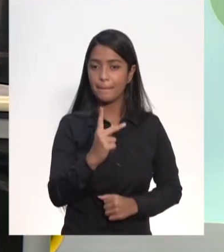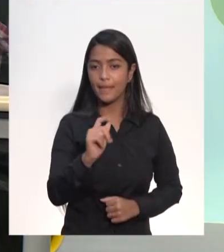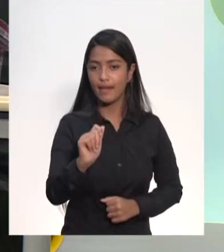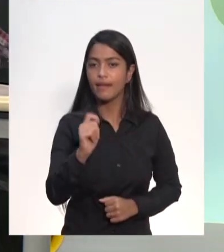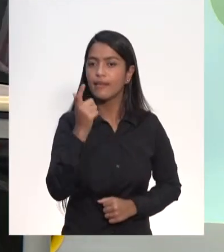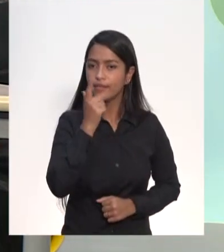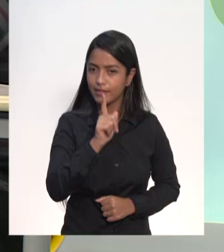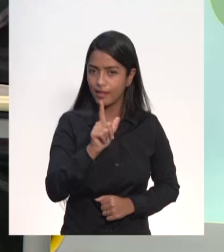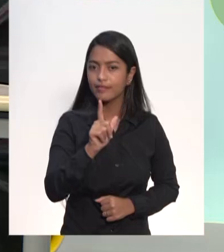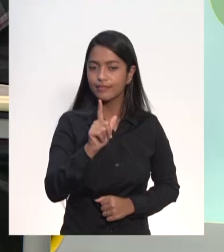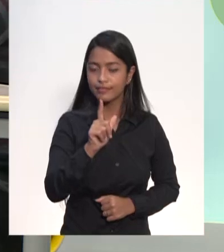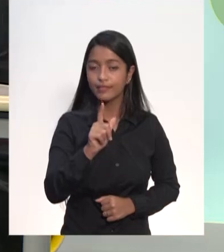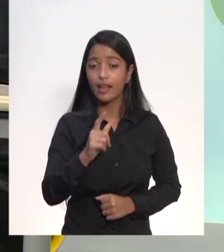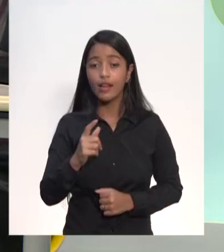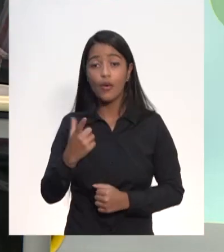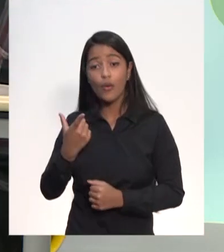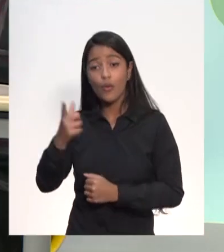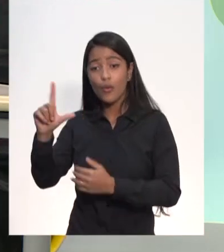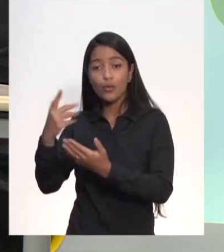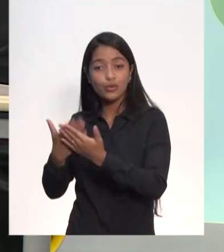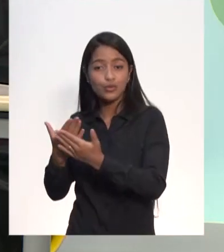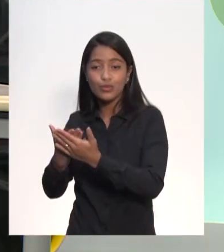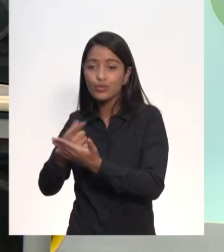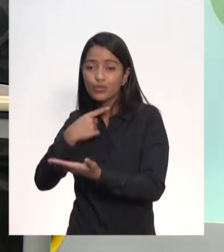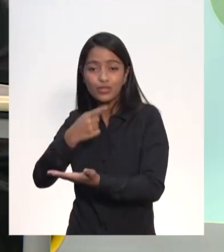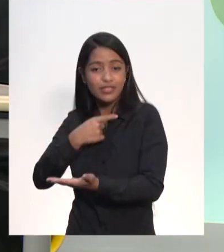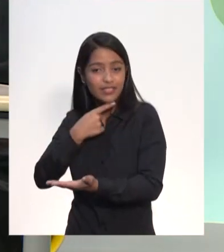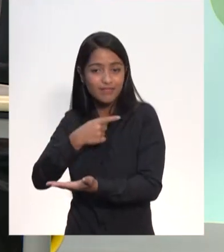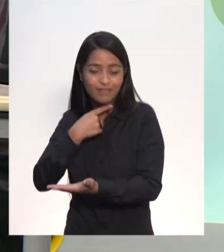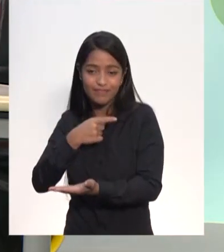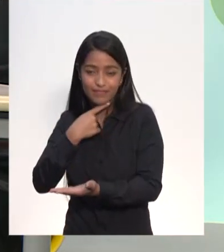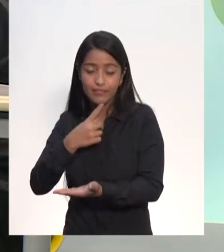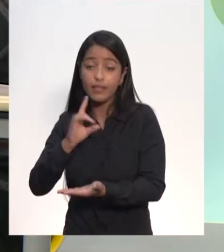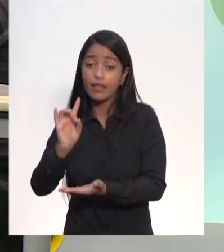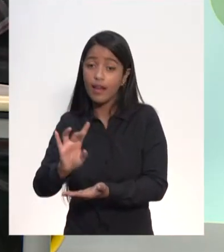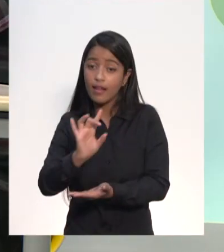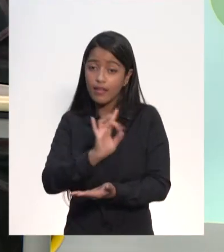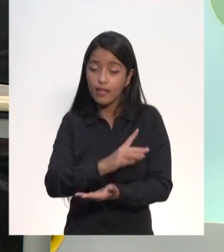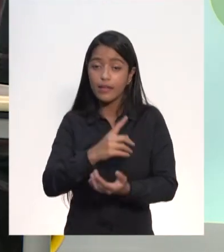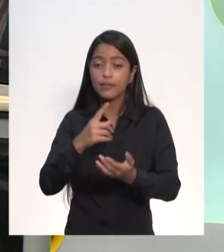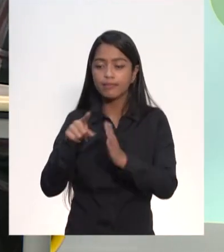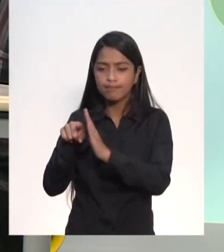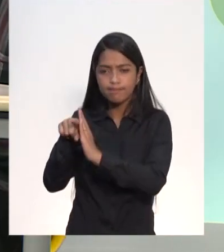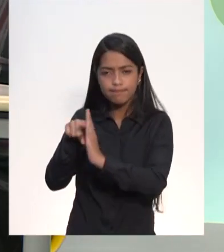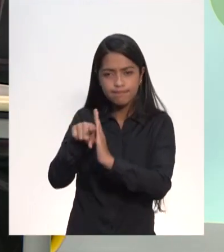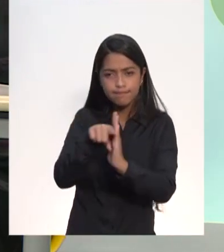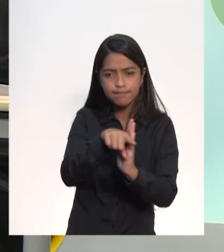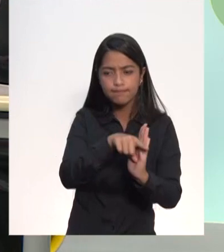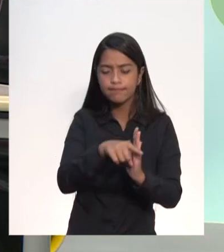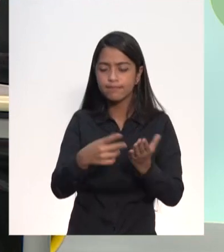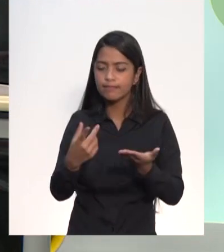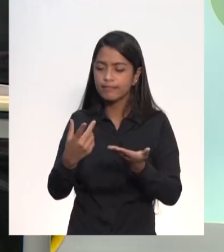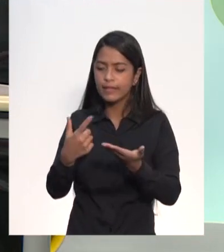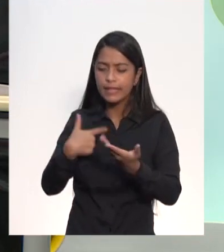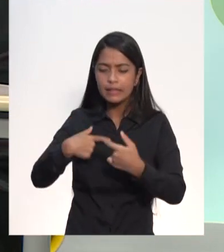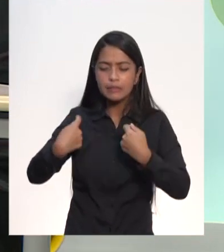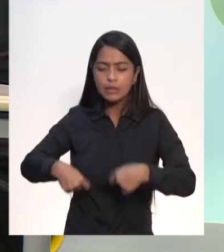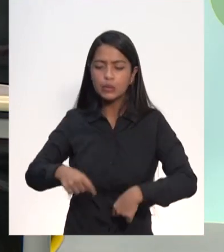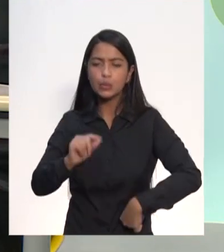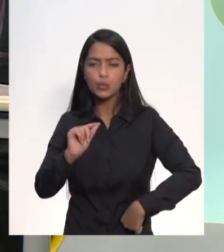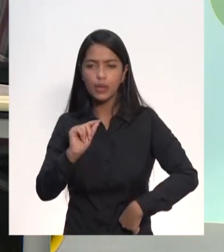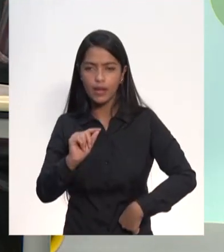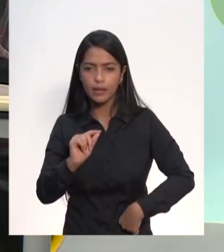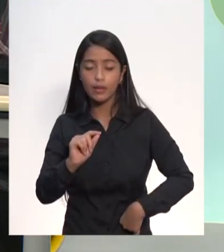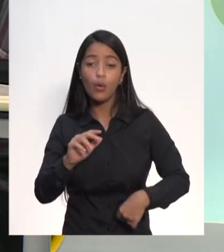conseguiram, estavam num processo de desenvolvimento. Então, cada um analisar e ver o que precisa para que aquela habilidade